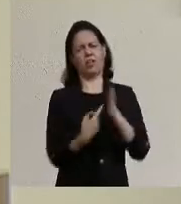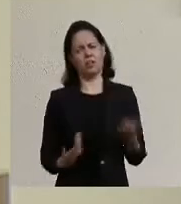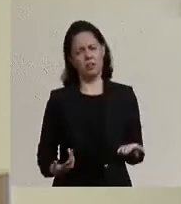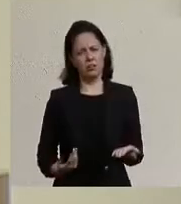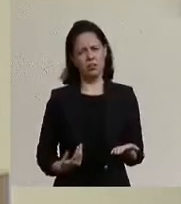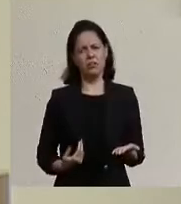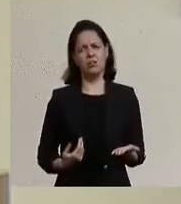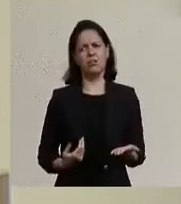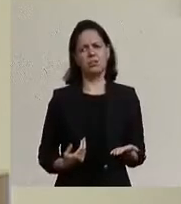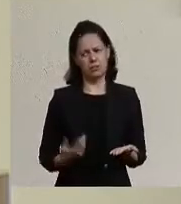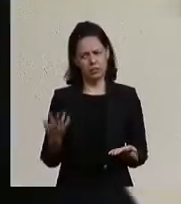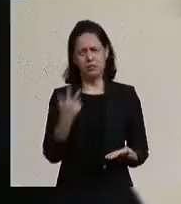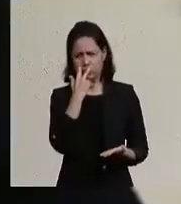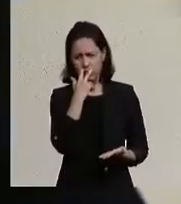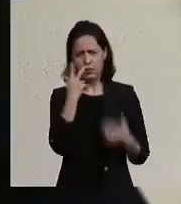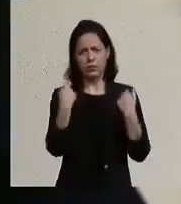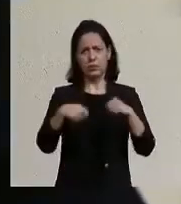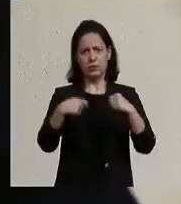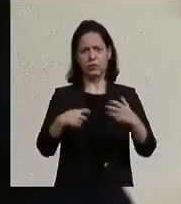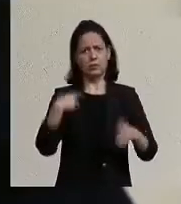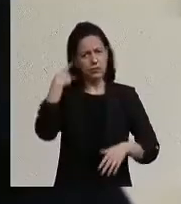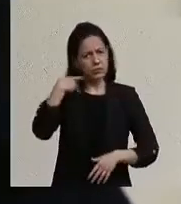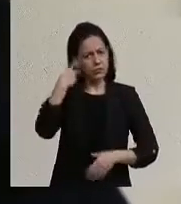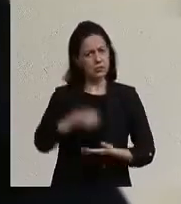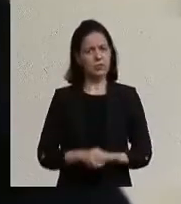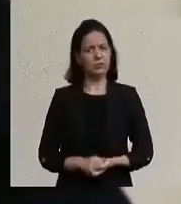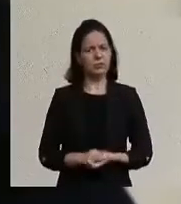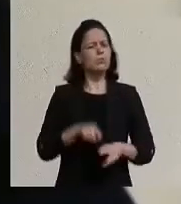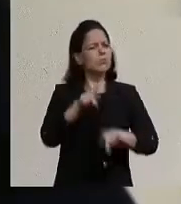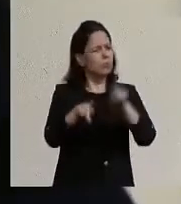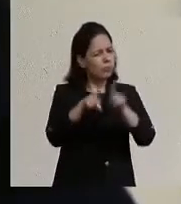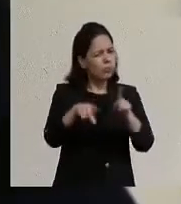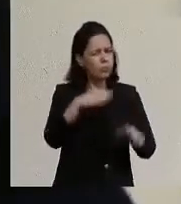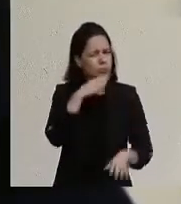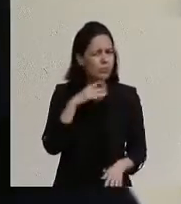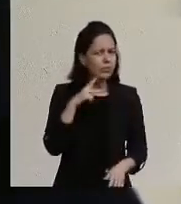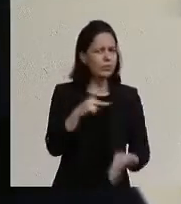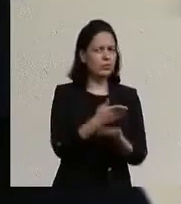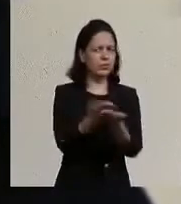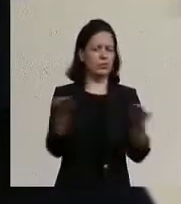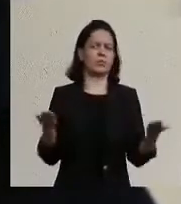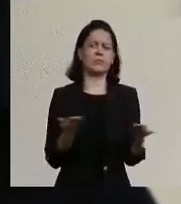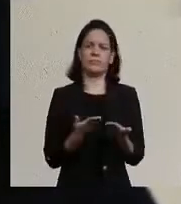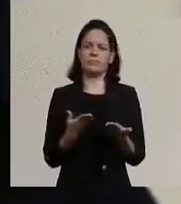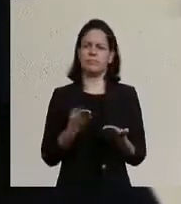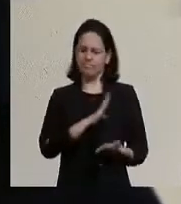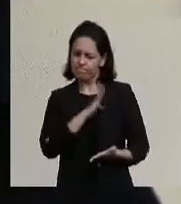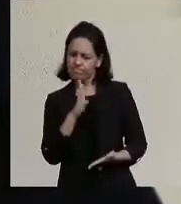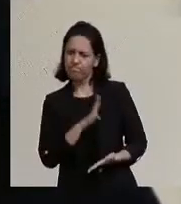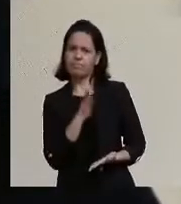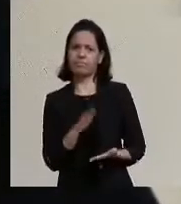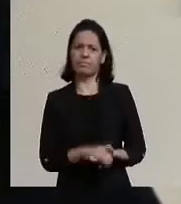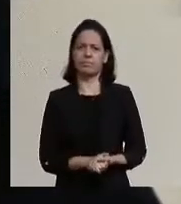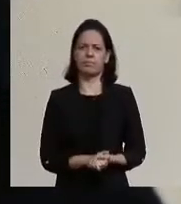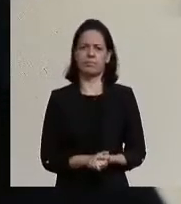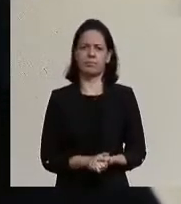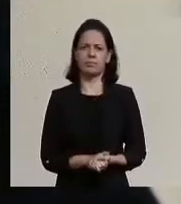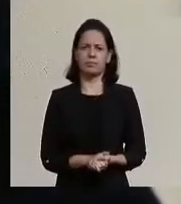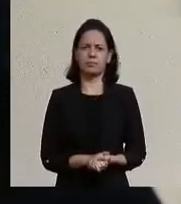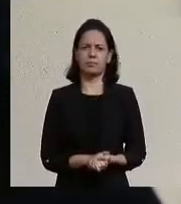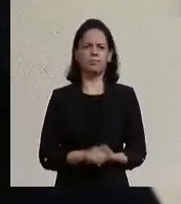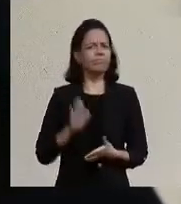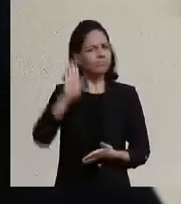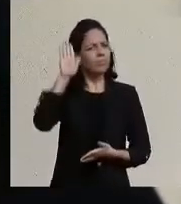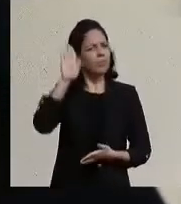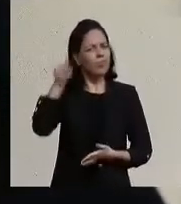Toma vergonha vereador tá aqui a população de Santana de Parnaíba Barueri Ok o que